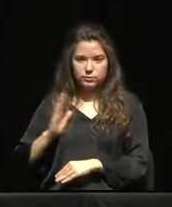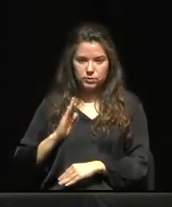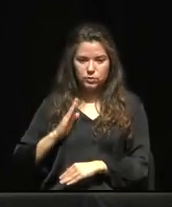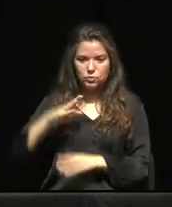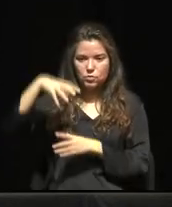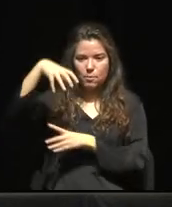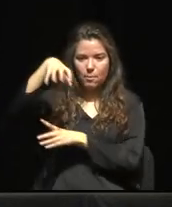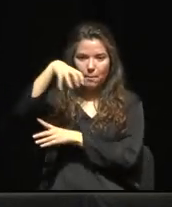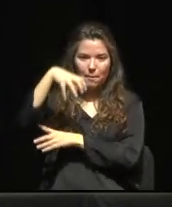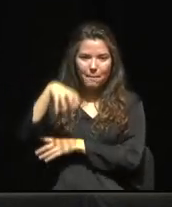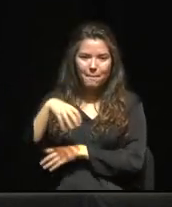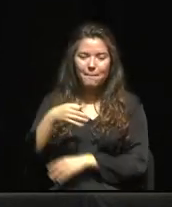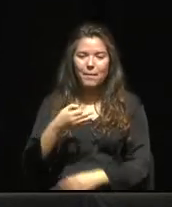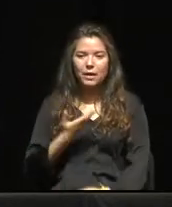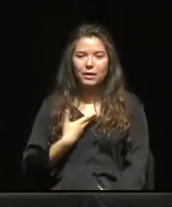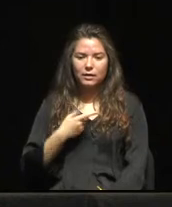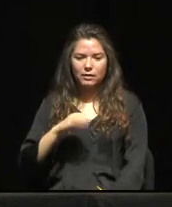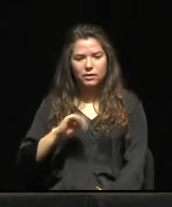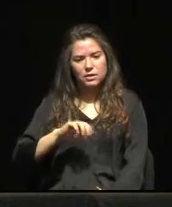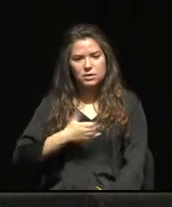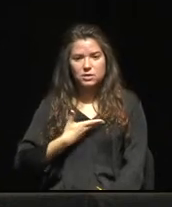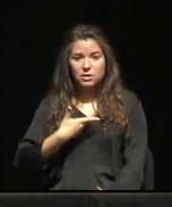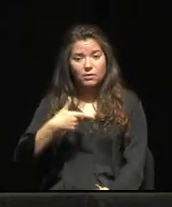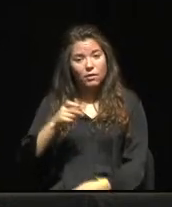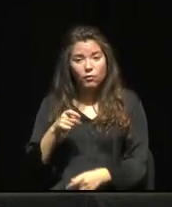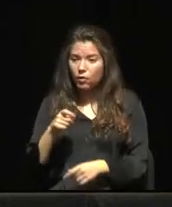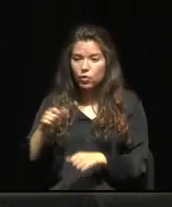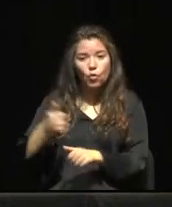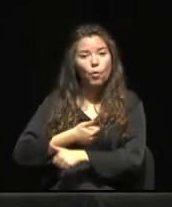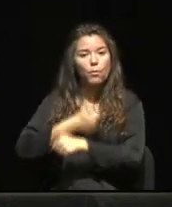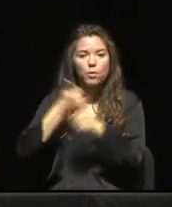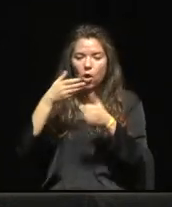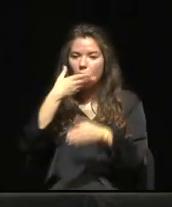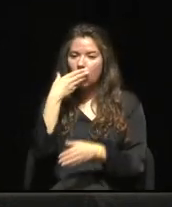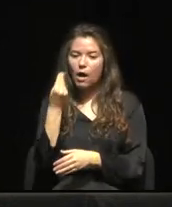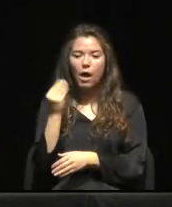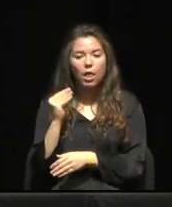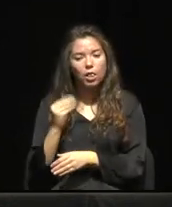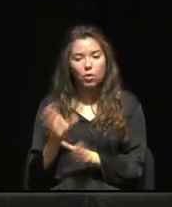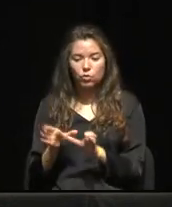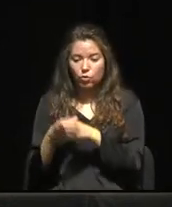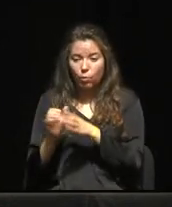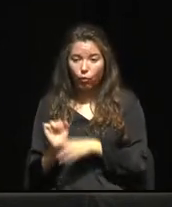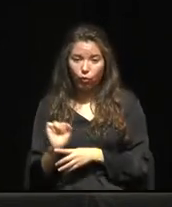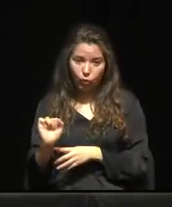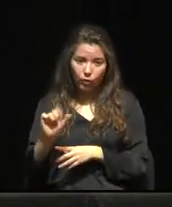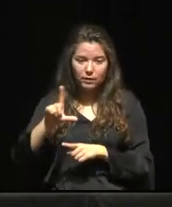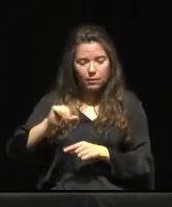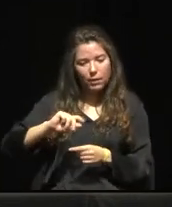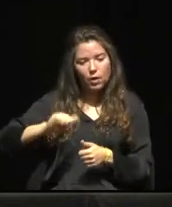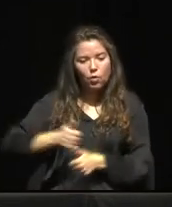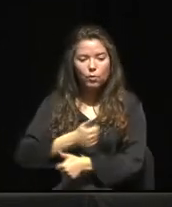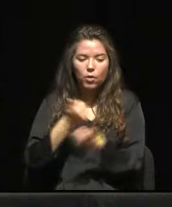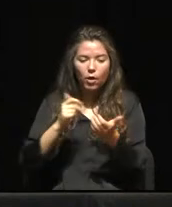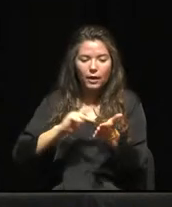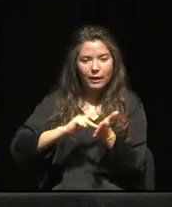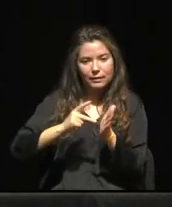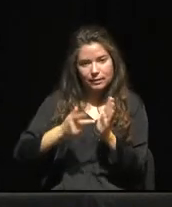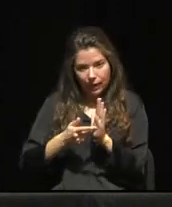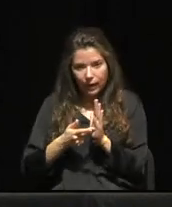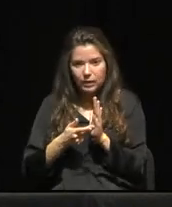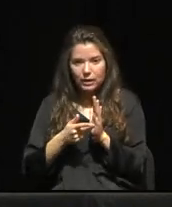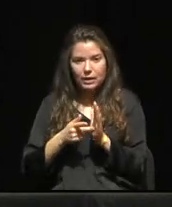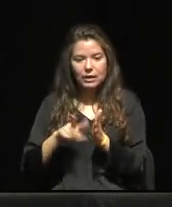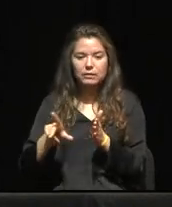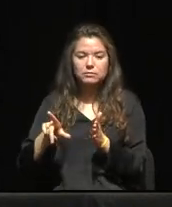paraquedistas onde se classificou como o melhor instruendo da sua recruta e o melhor em técnica tática